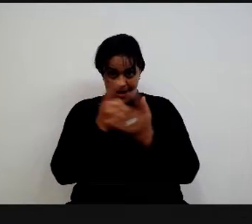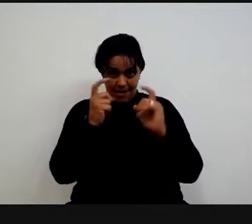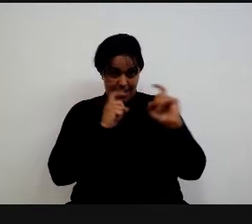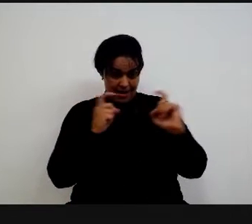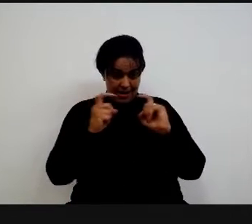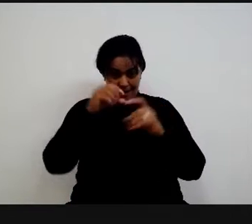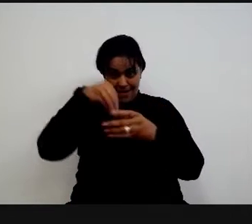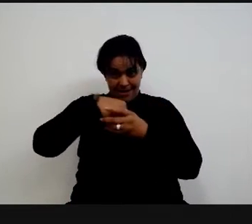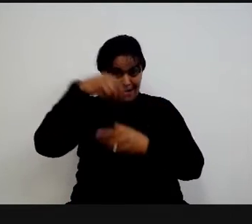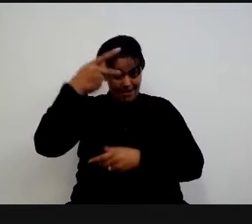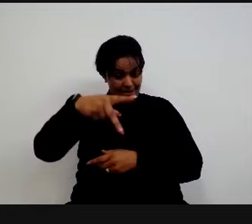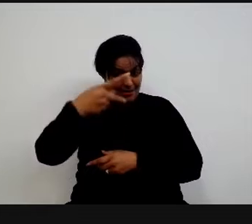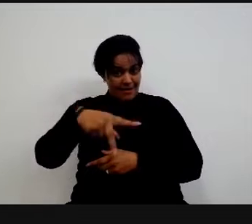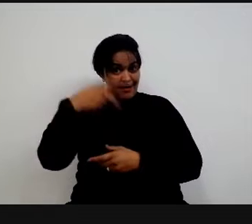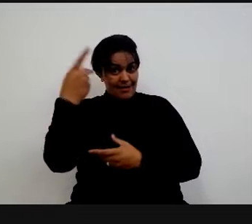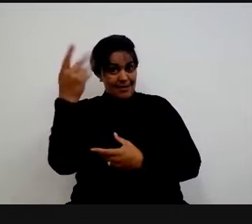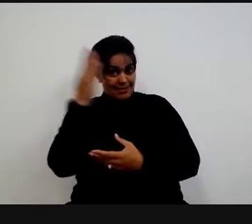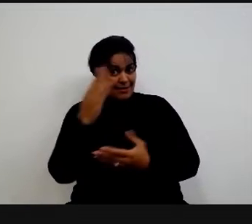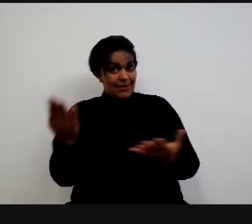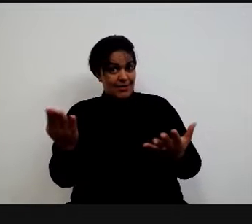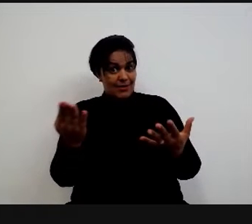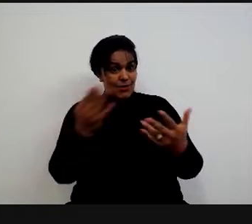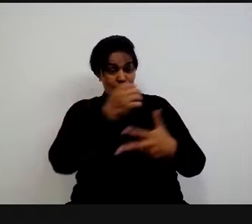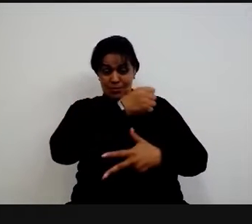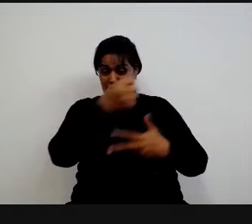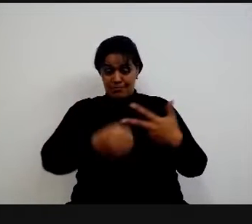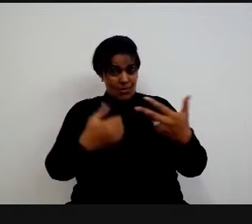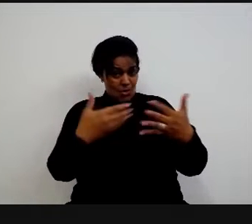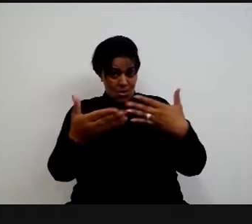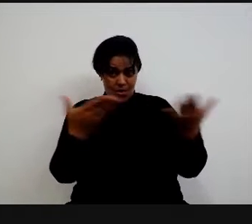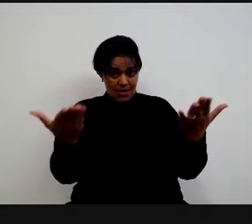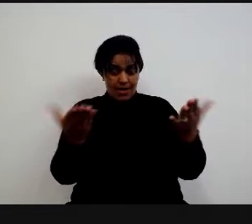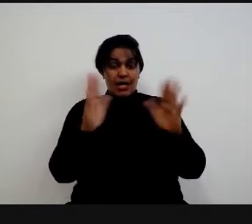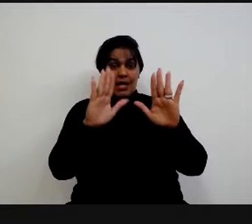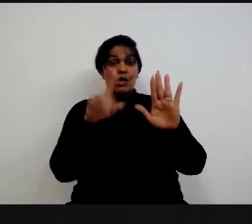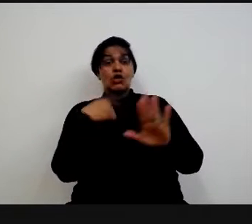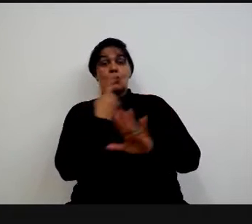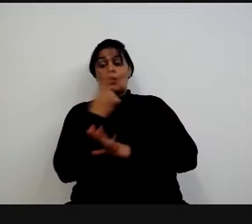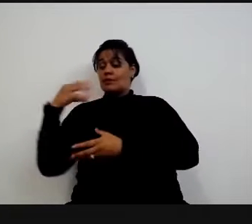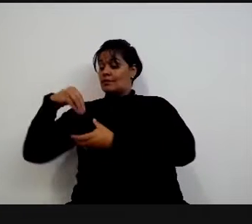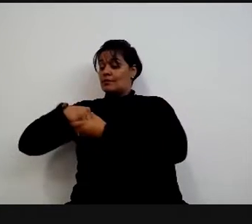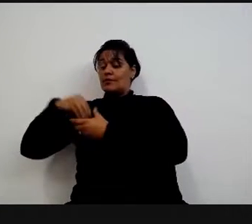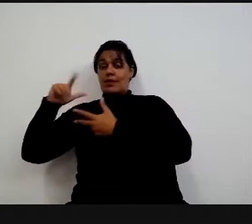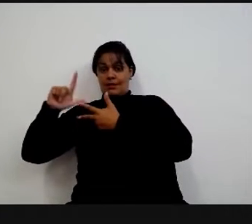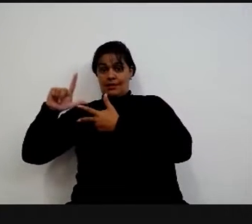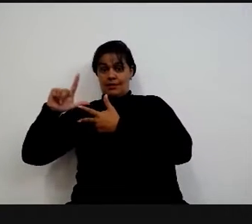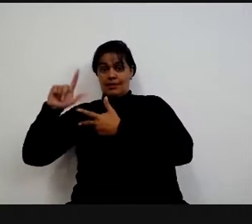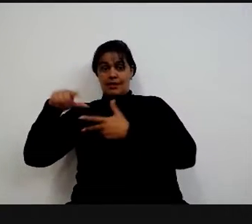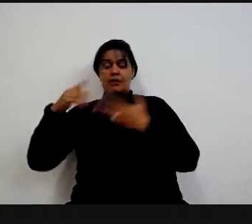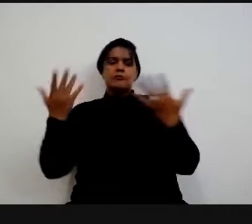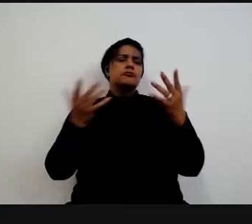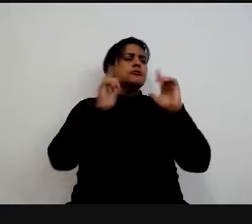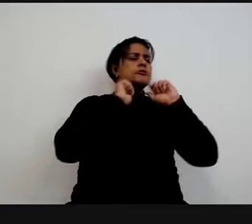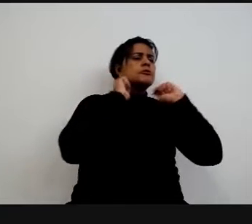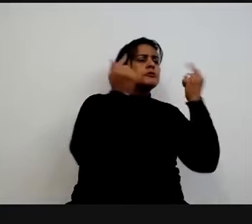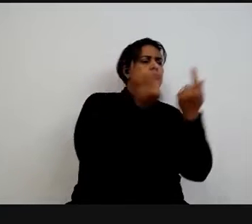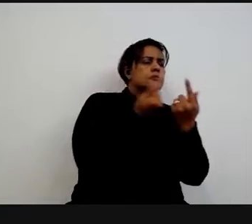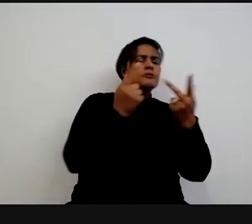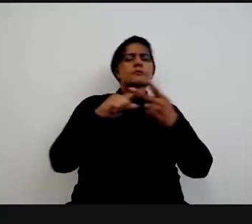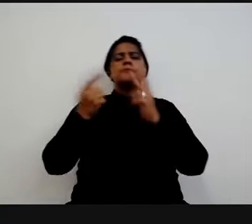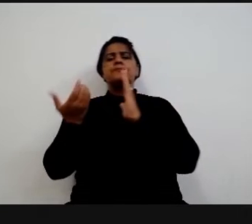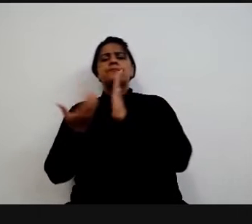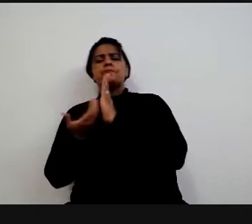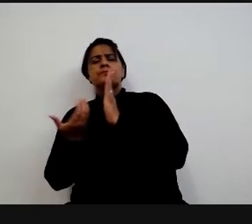no legislativo. Todos nós que trabalhamos numa casa legislativa, quer ser na Assembleia, quer ser na Câmara dos